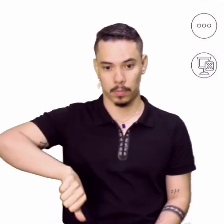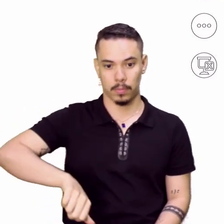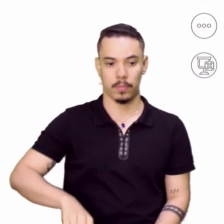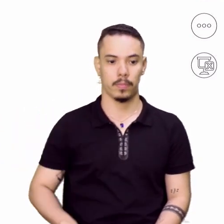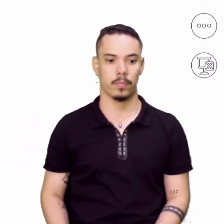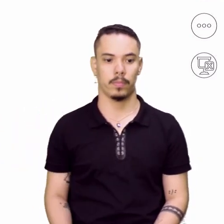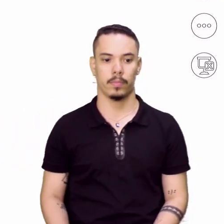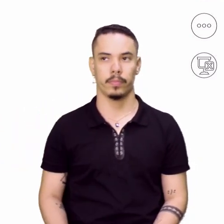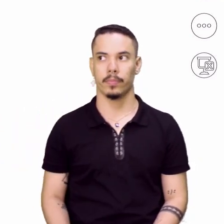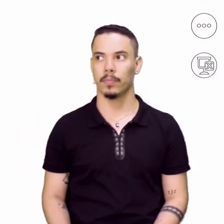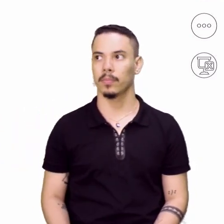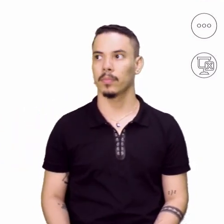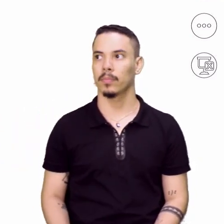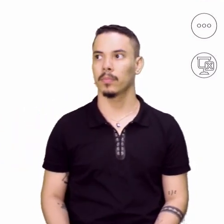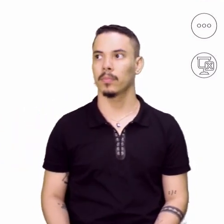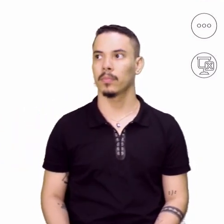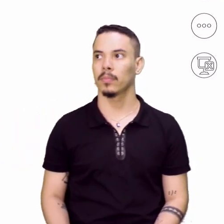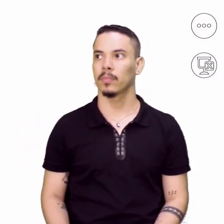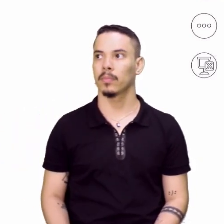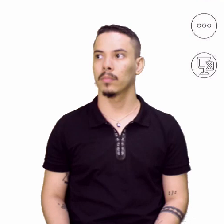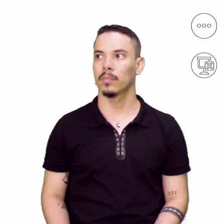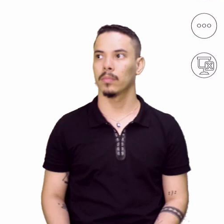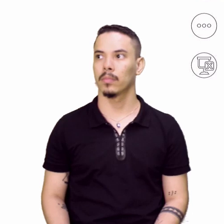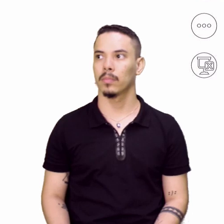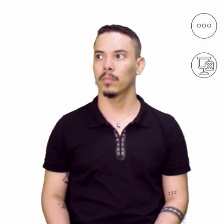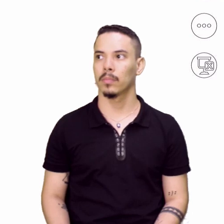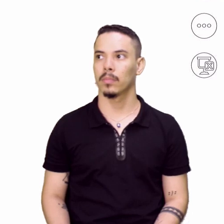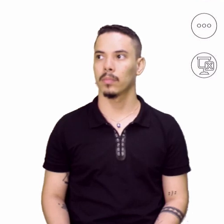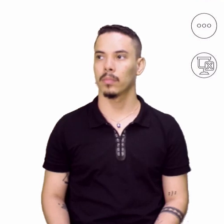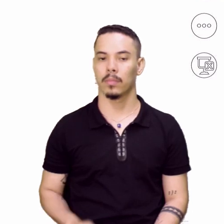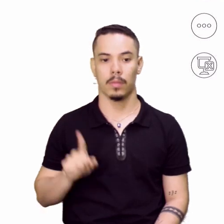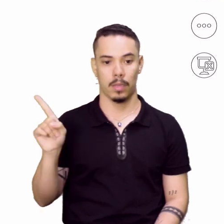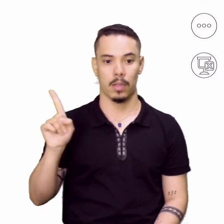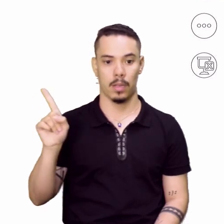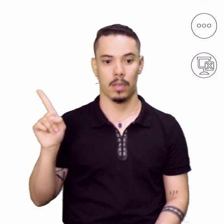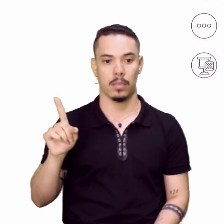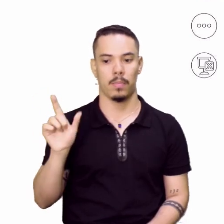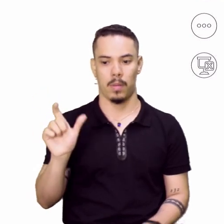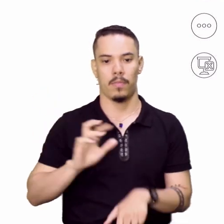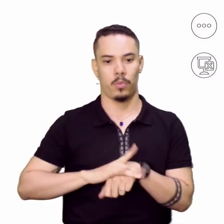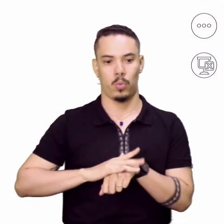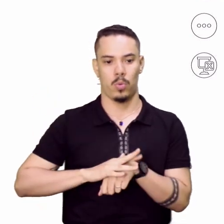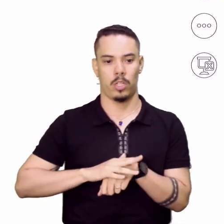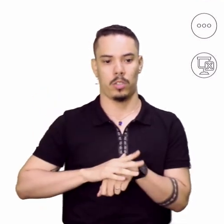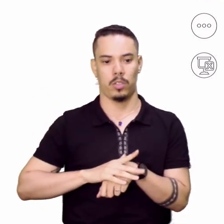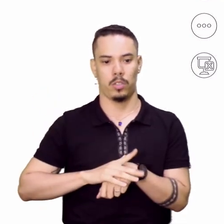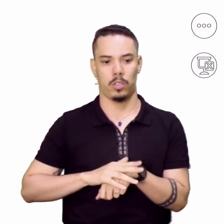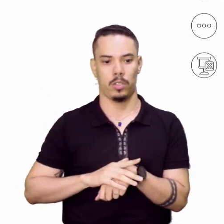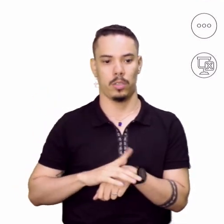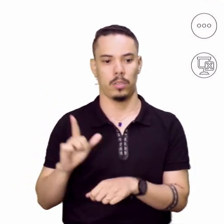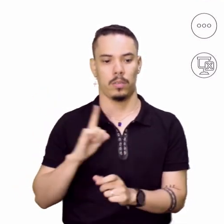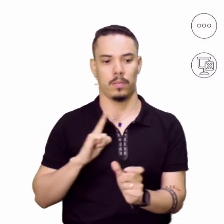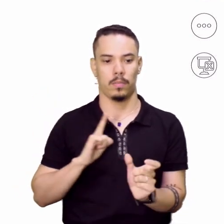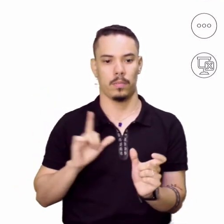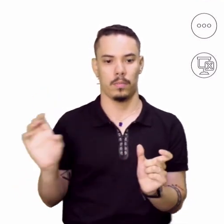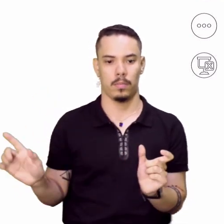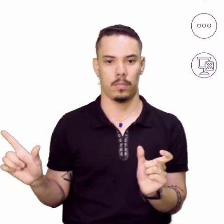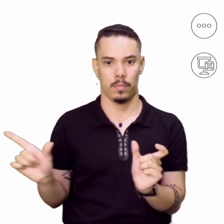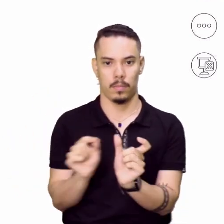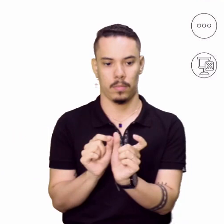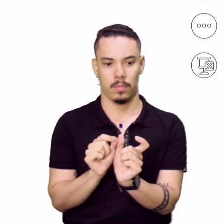doente a palavra sick é doente mas tu tem aí um